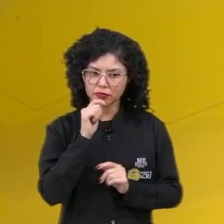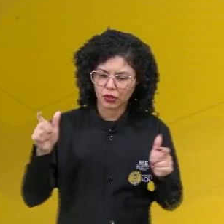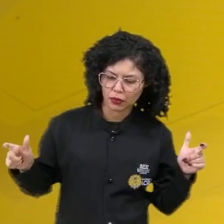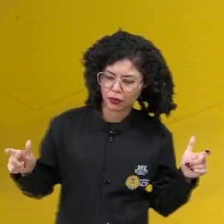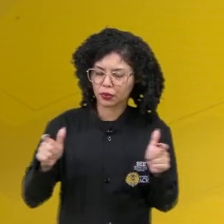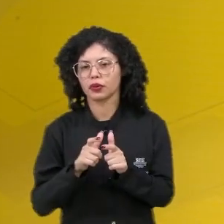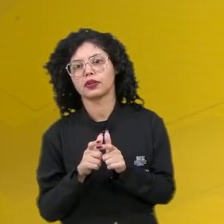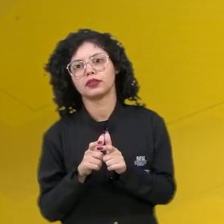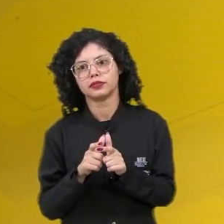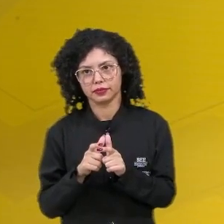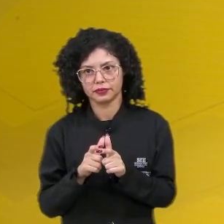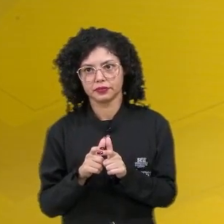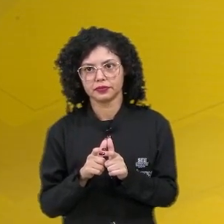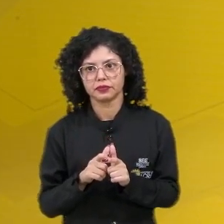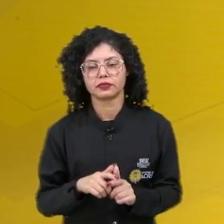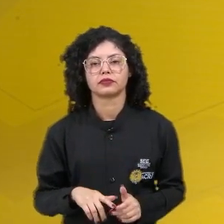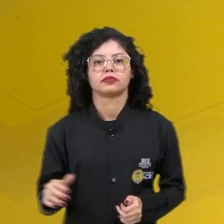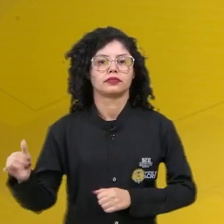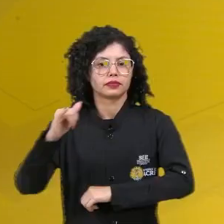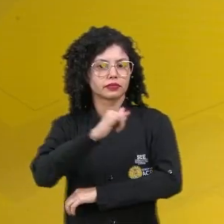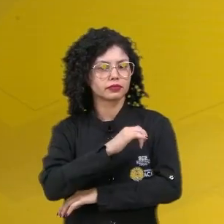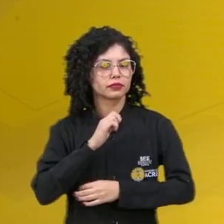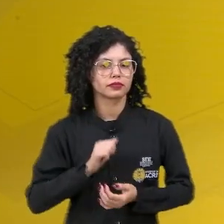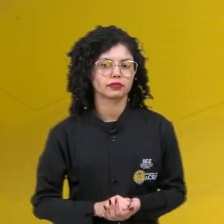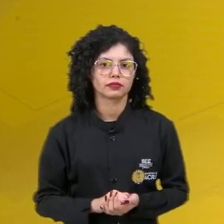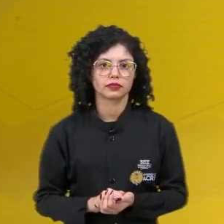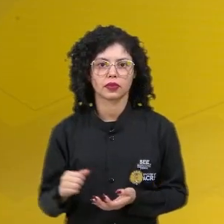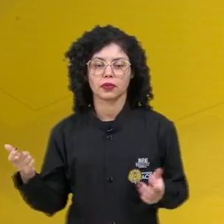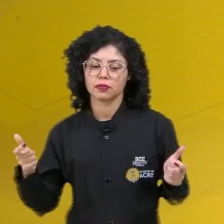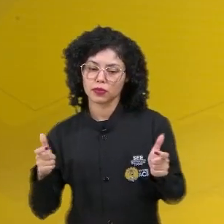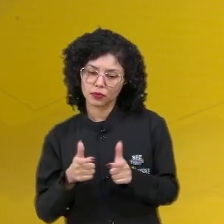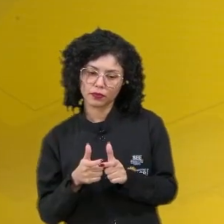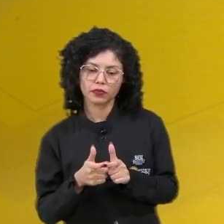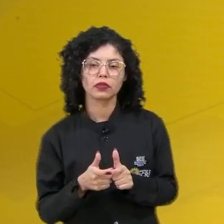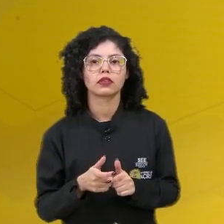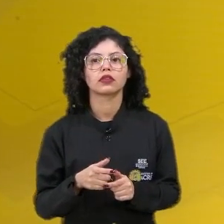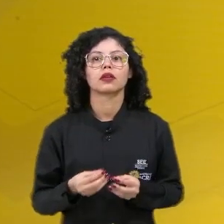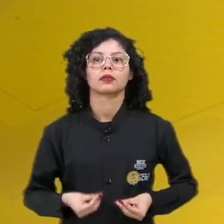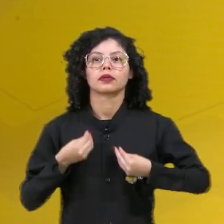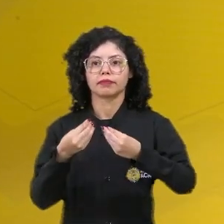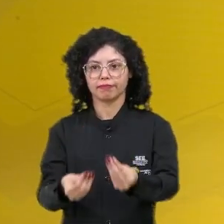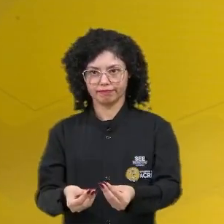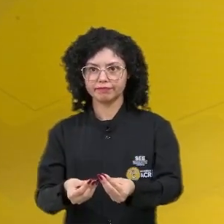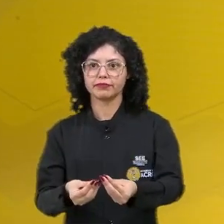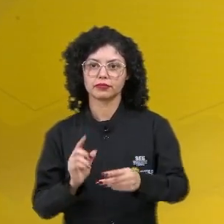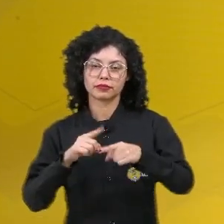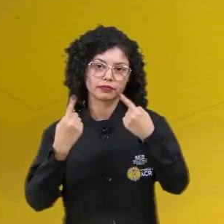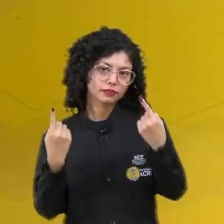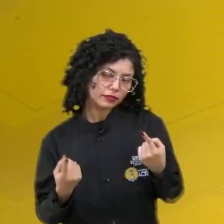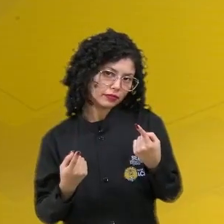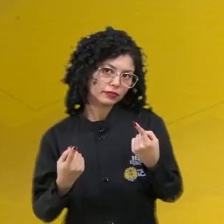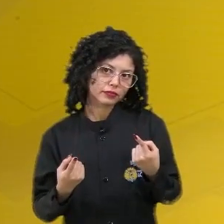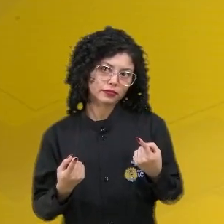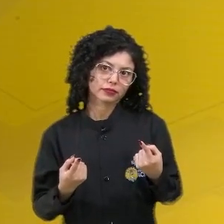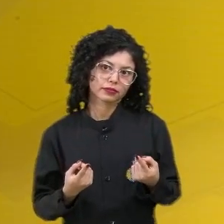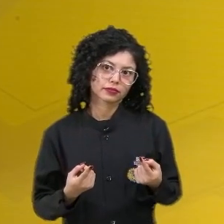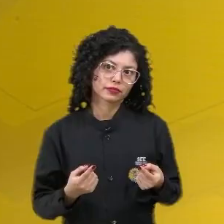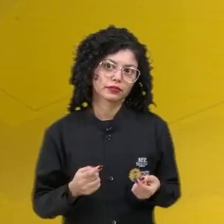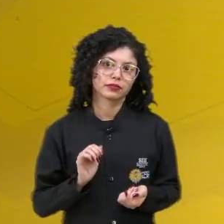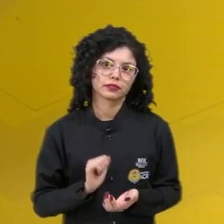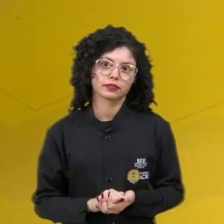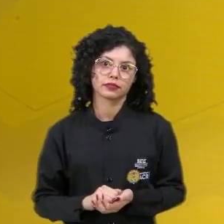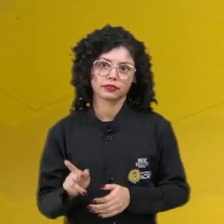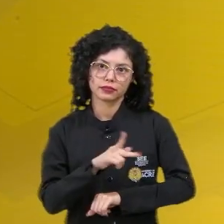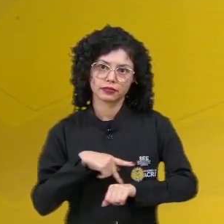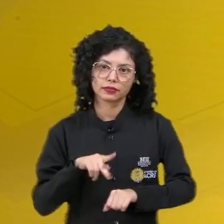prazo. Tá? Então, pela via aérea aí, é bem menor o prazo de entrega. Porém, não é viável para que